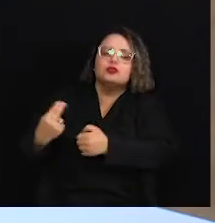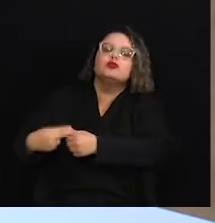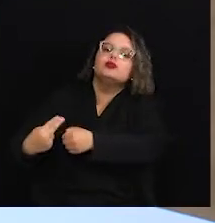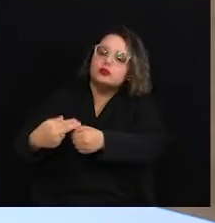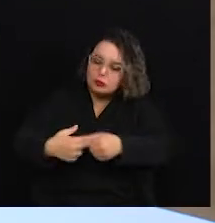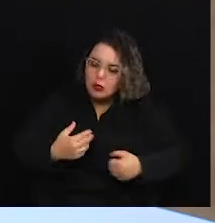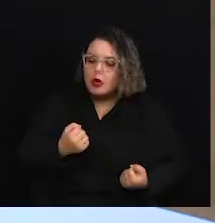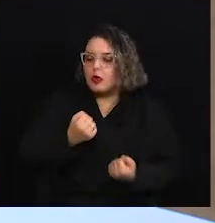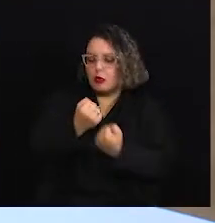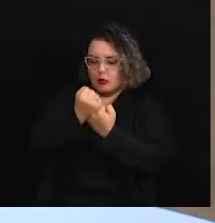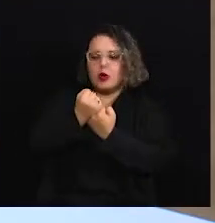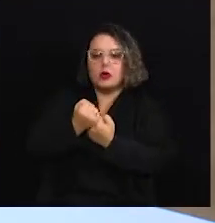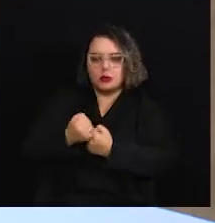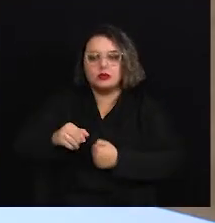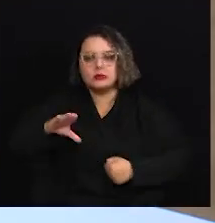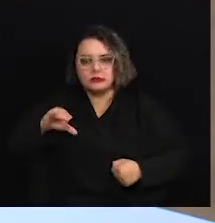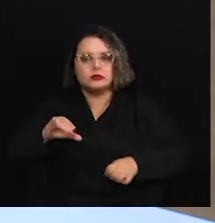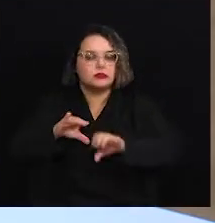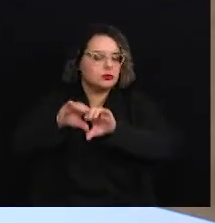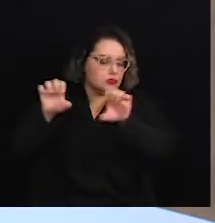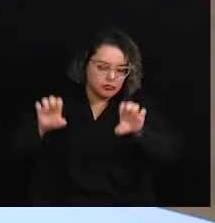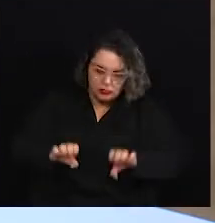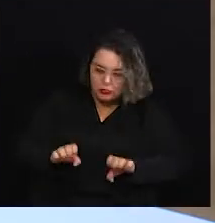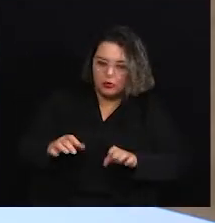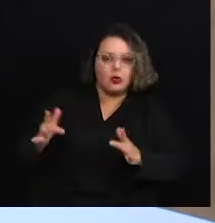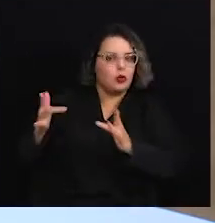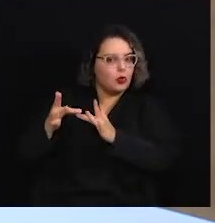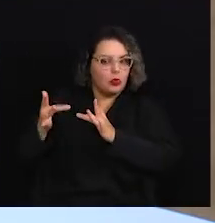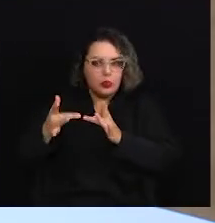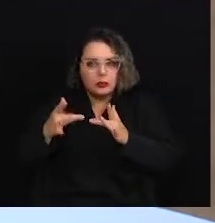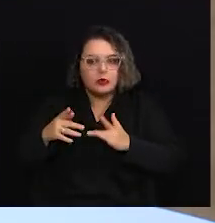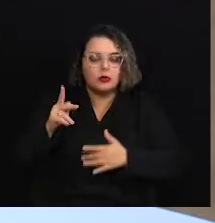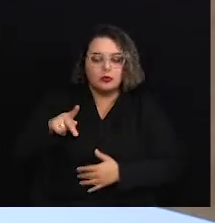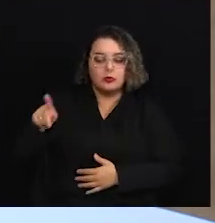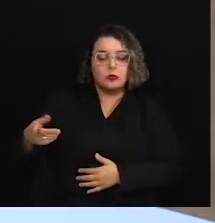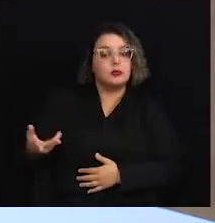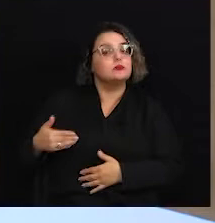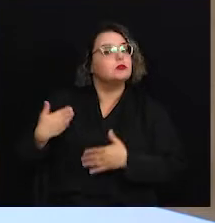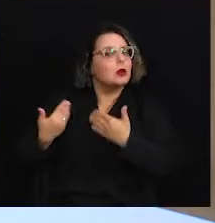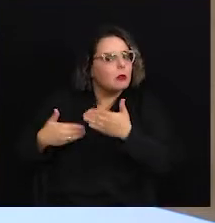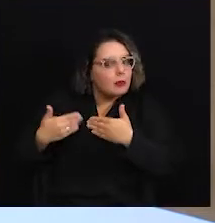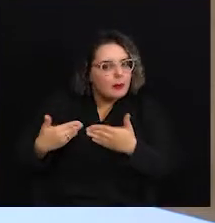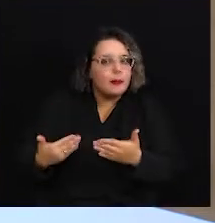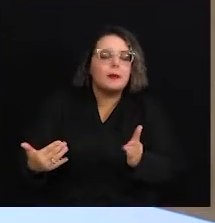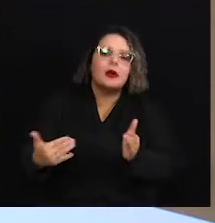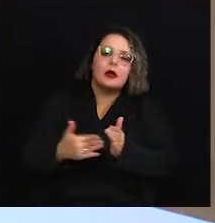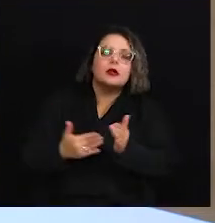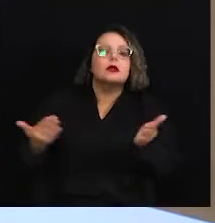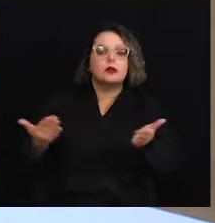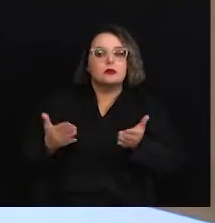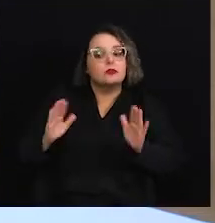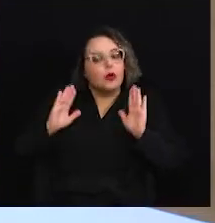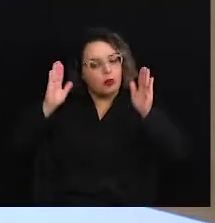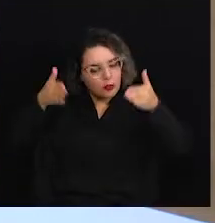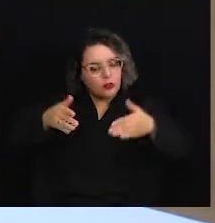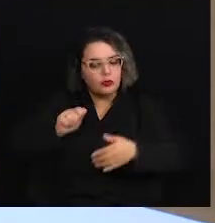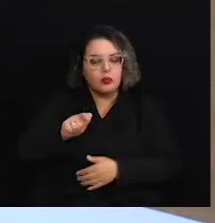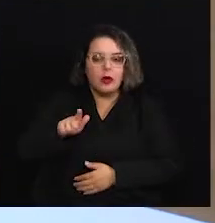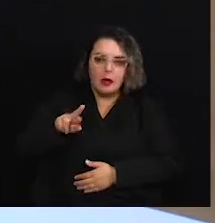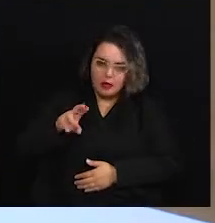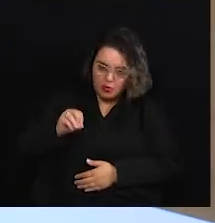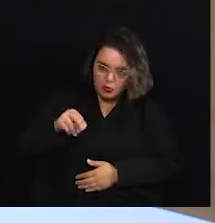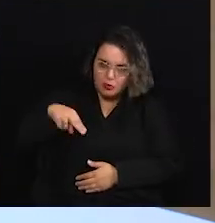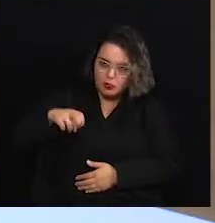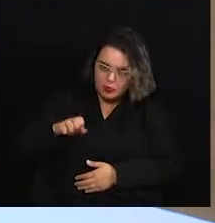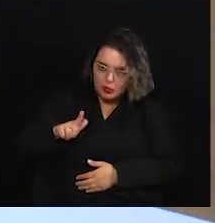Unicamp, dando esse suporte científico para a gente, de estrutura, contato com professores. Então a gente vem caminhando até hoje com foco no agronegócio